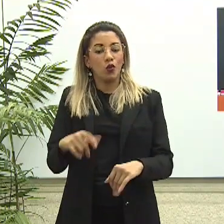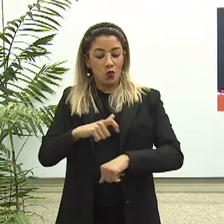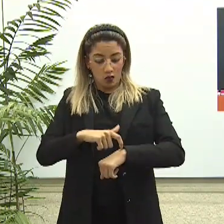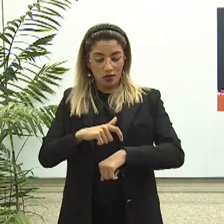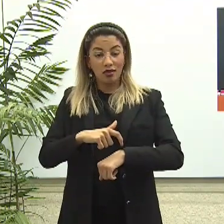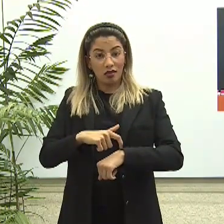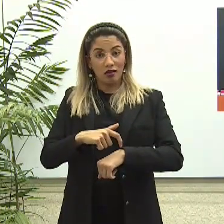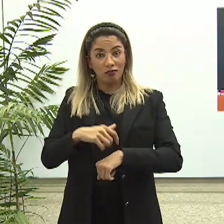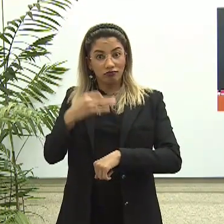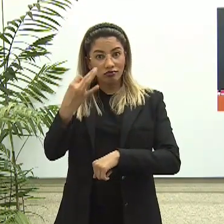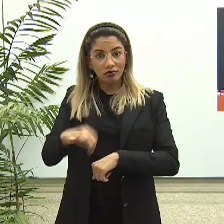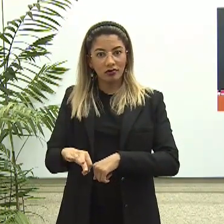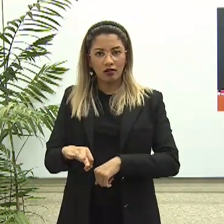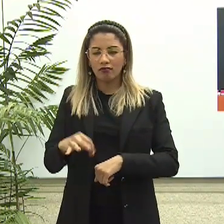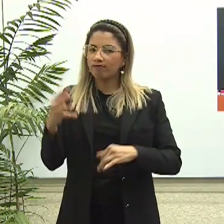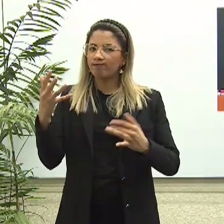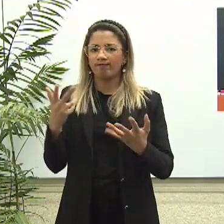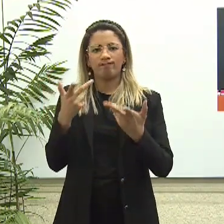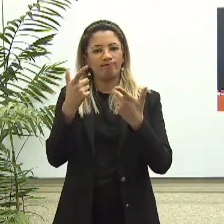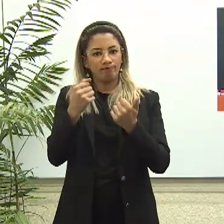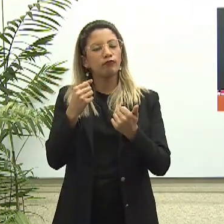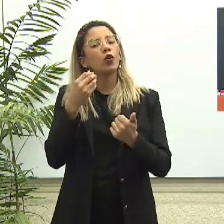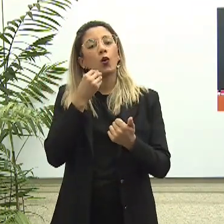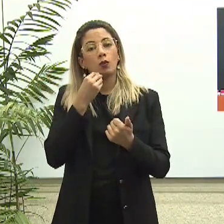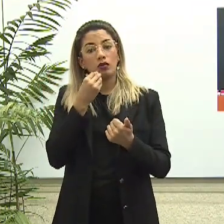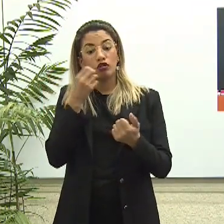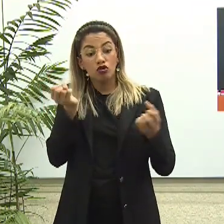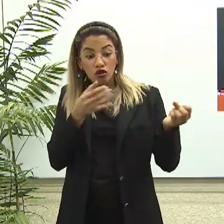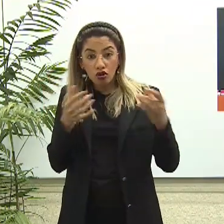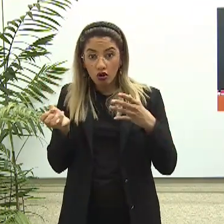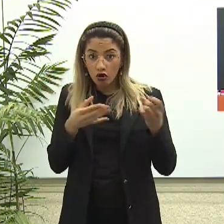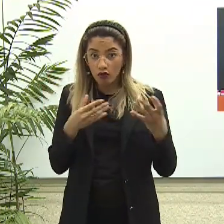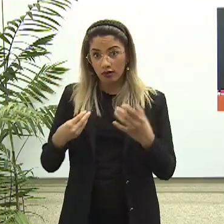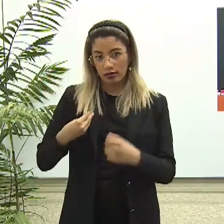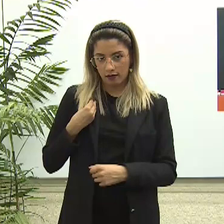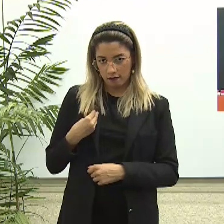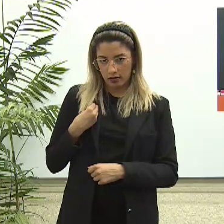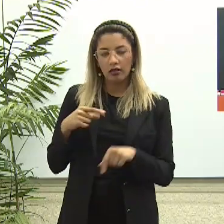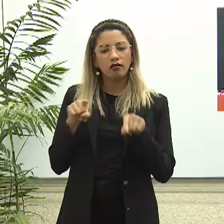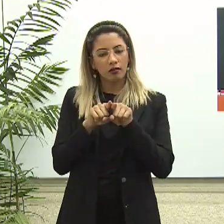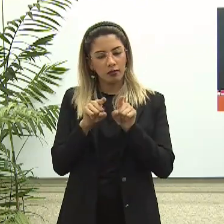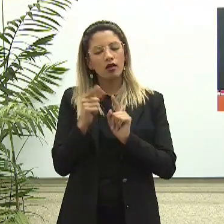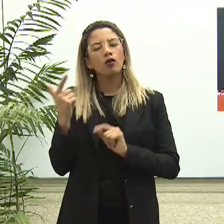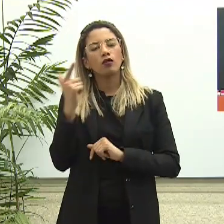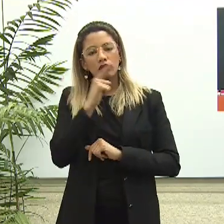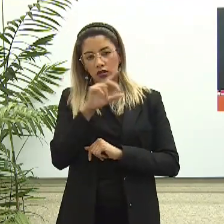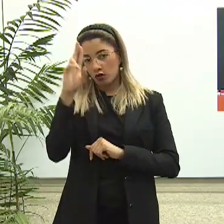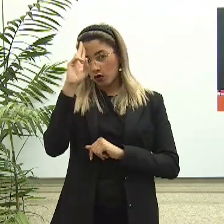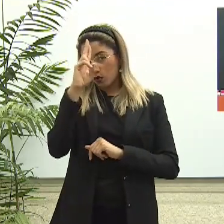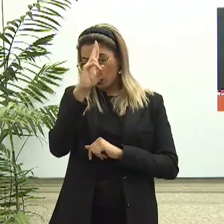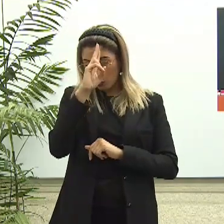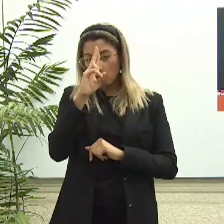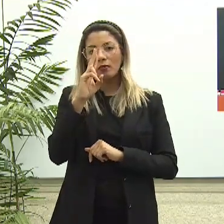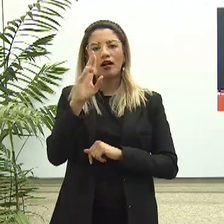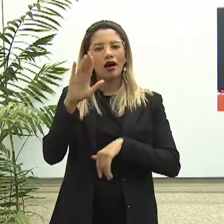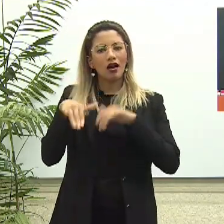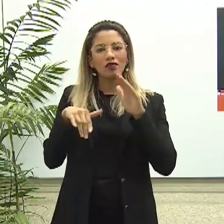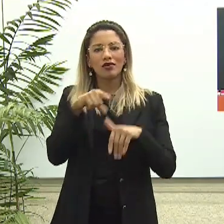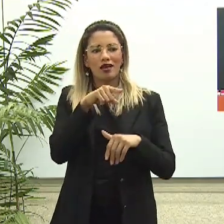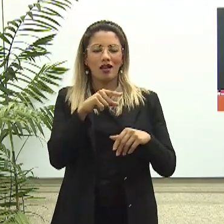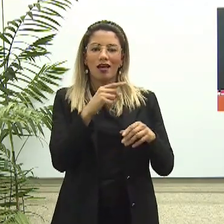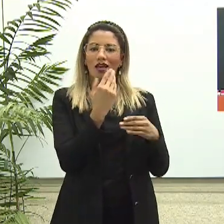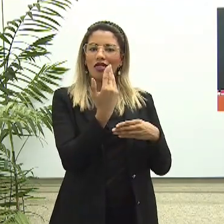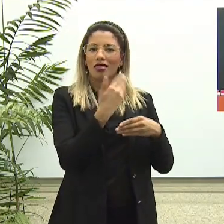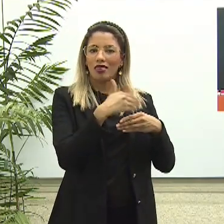chegar e eu chegar é incrível são novas possibilidades que se abrem é incrível poder pegar um Uber e poder pagar mais caro que o táxi